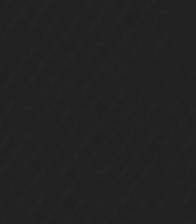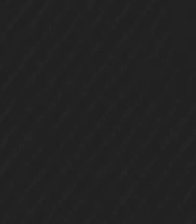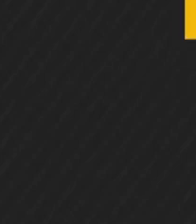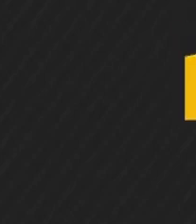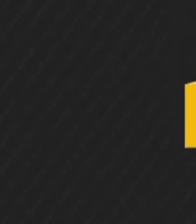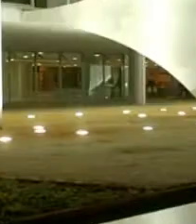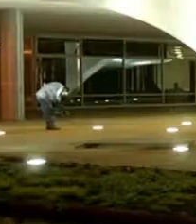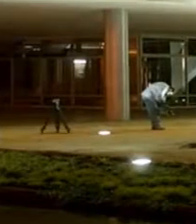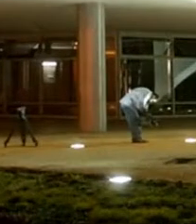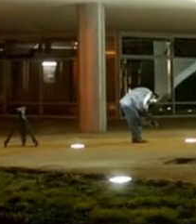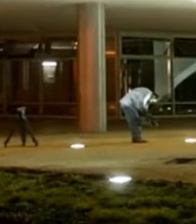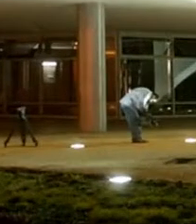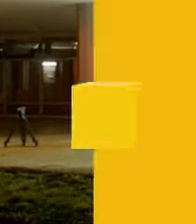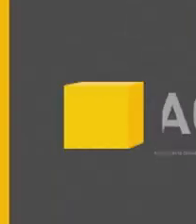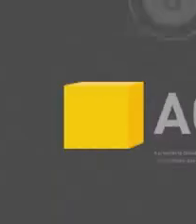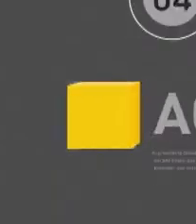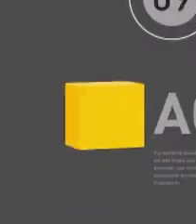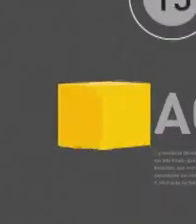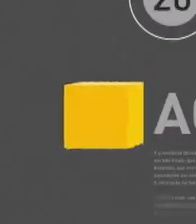ae